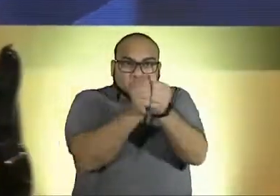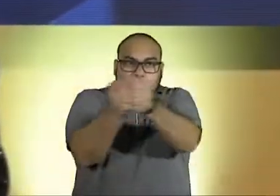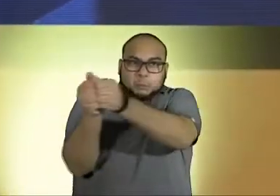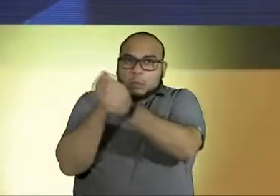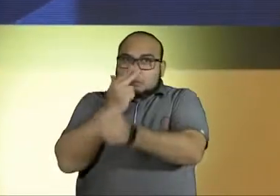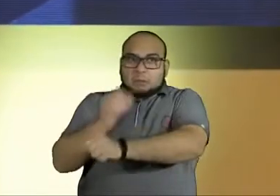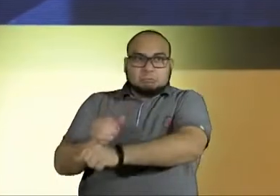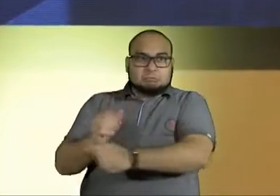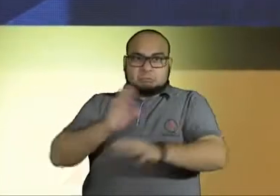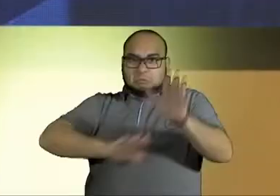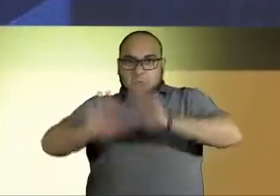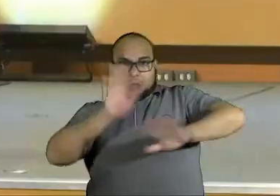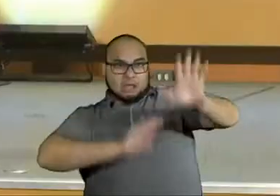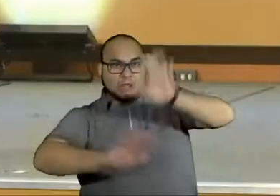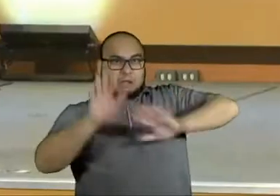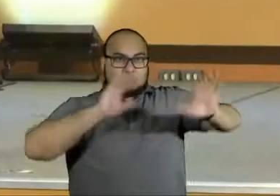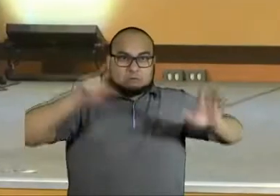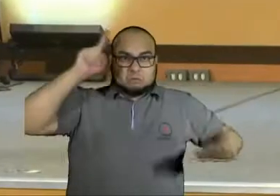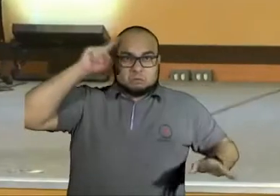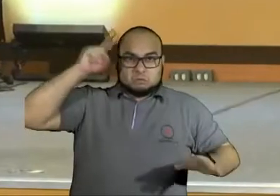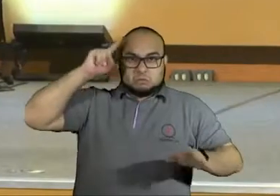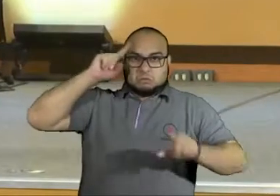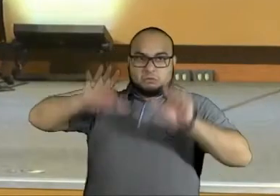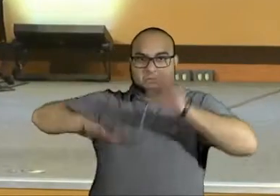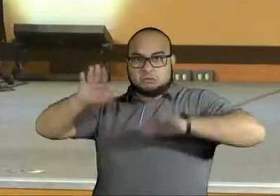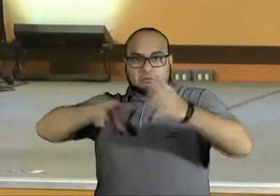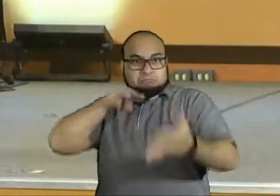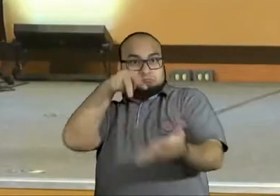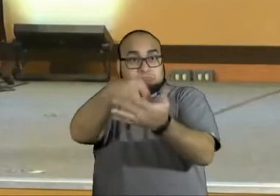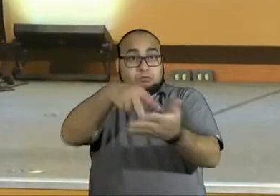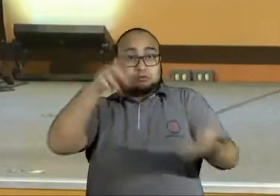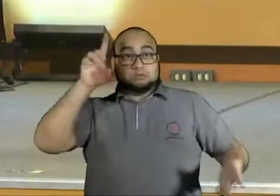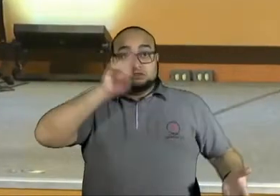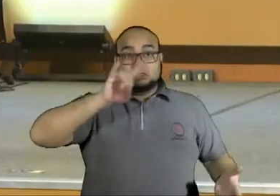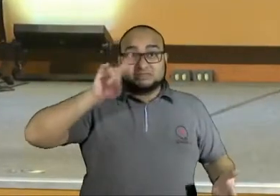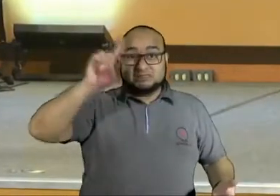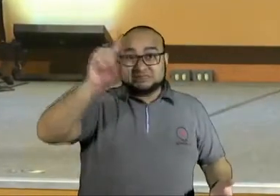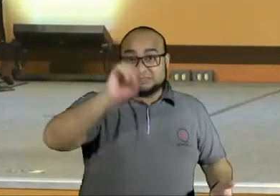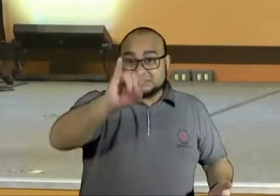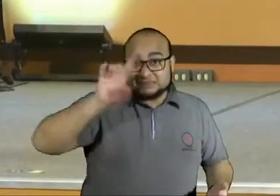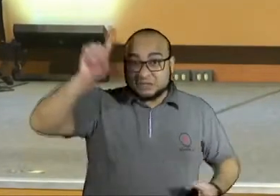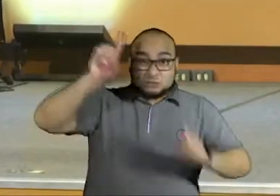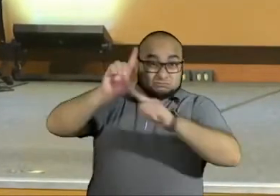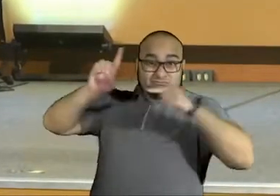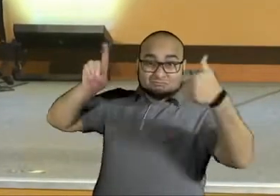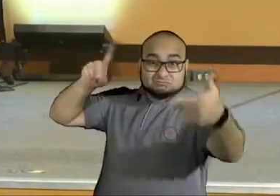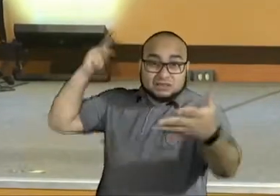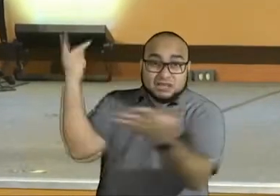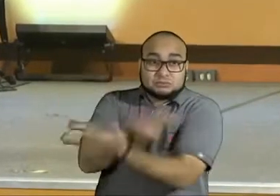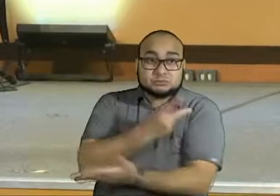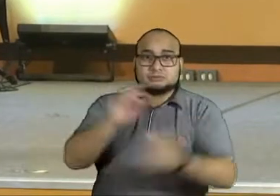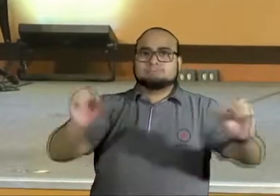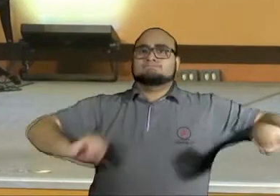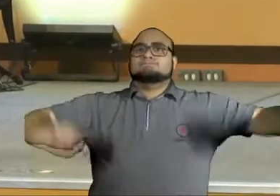movam, exército se levante, se Deus não tivesse falado, não iria acontecer nada.